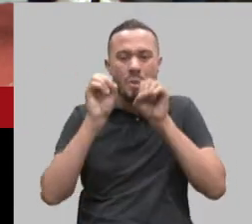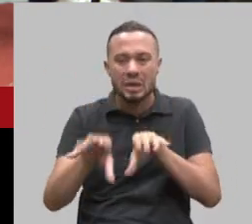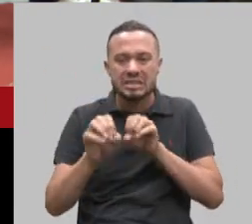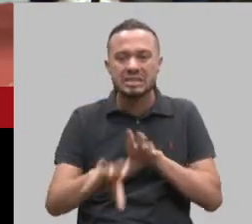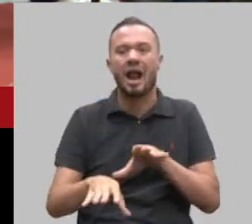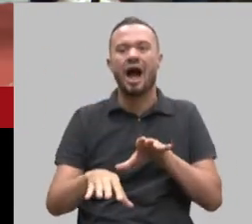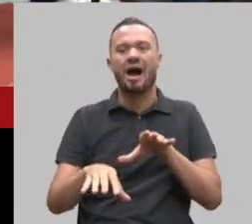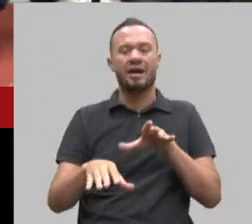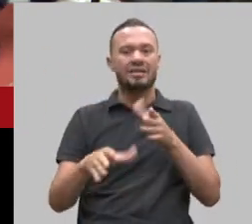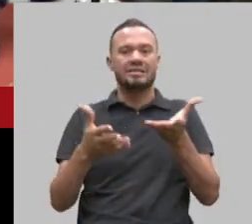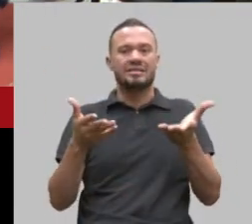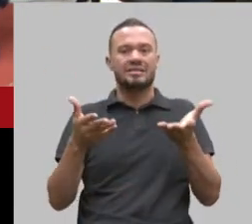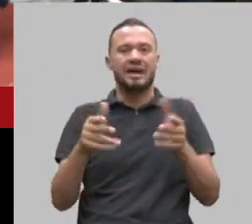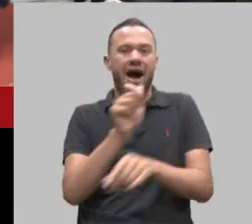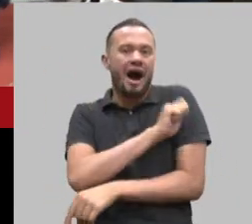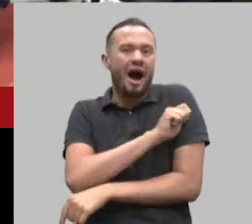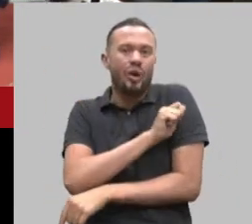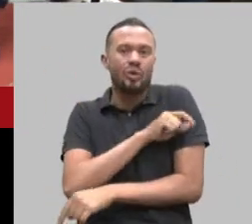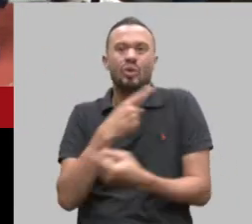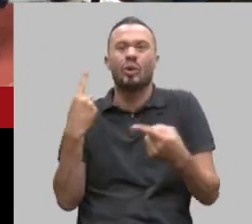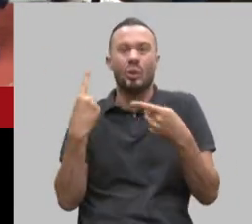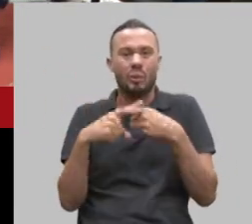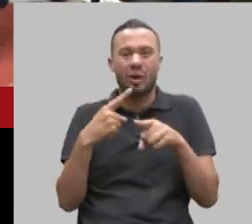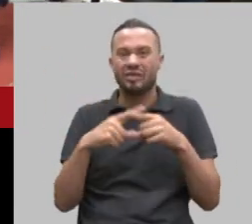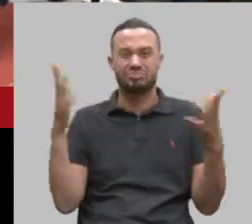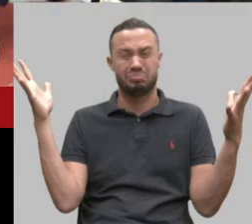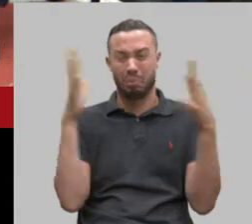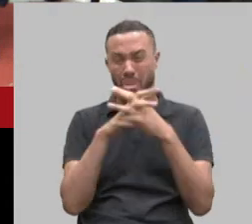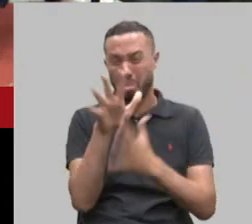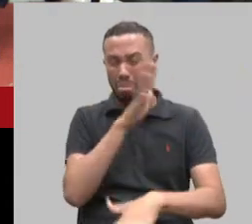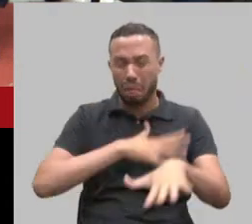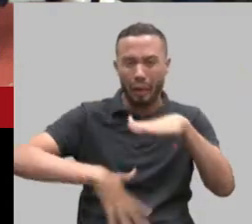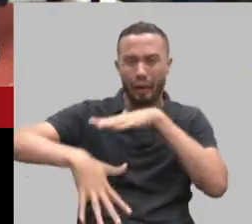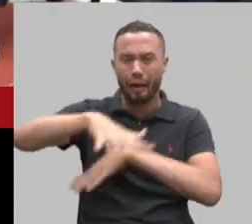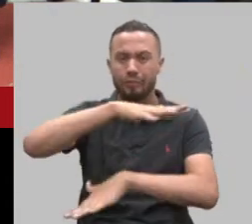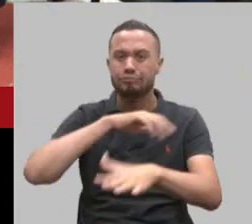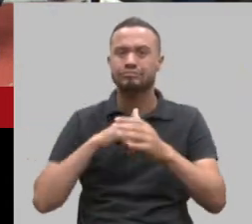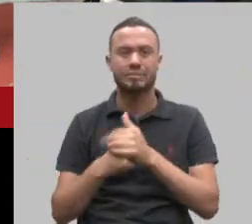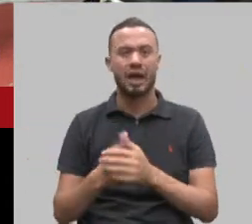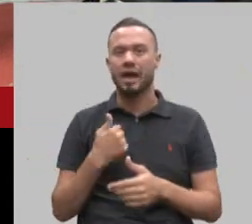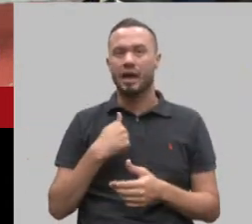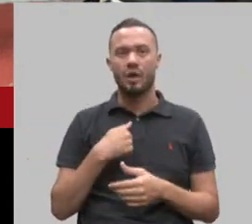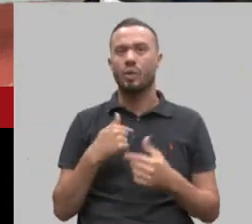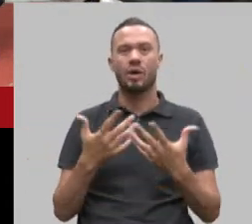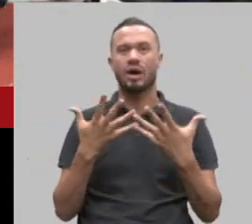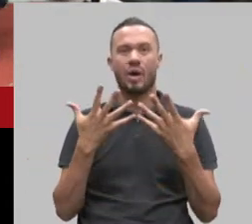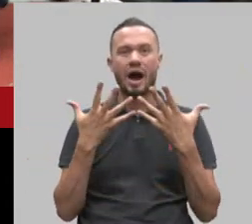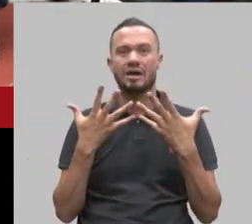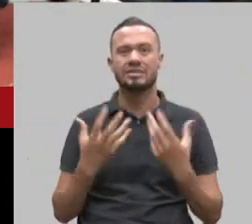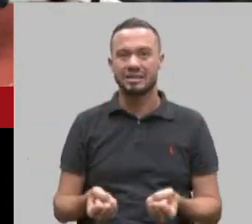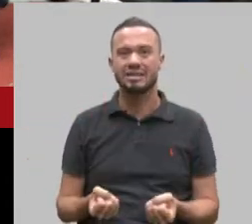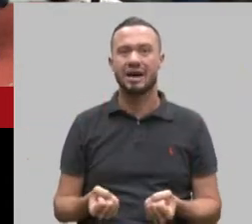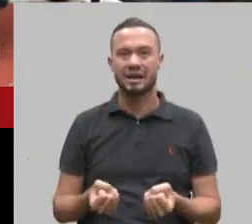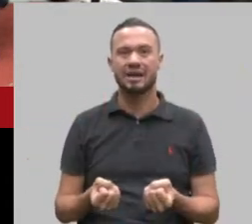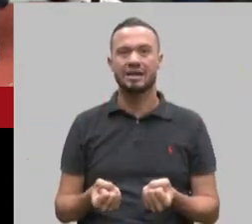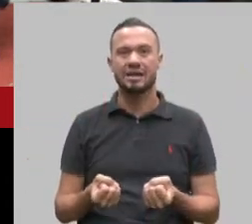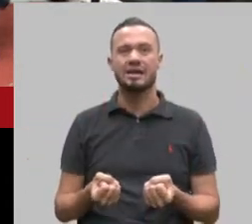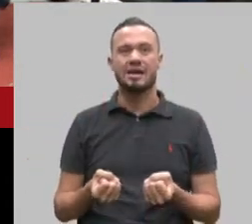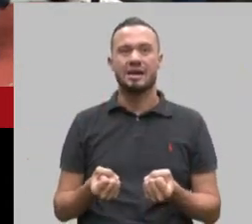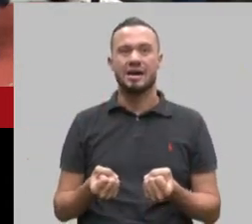a ficou uma baderna e assim eu não tolerarei que isso fique